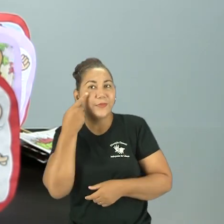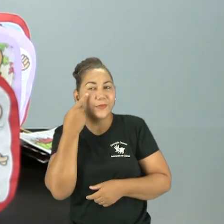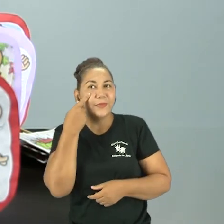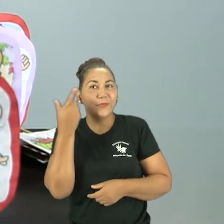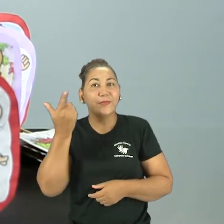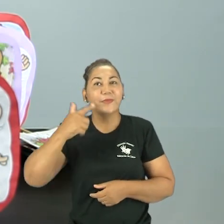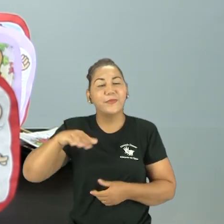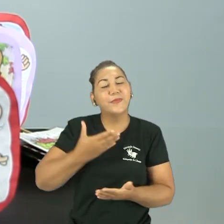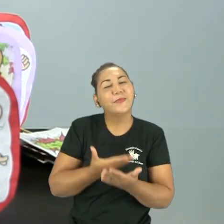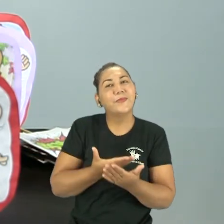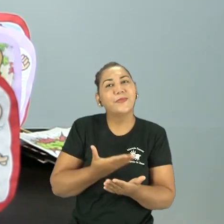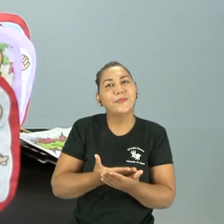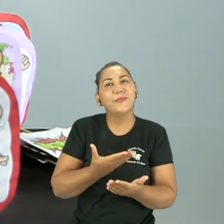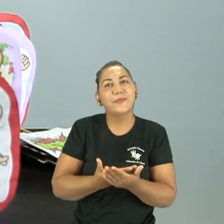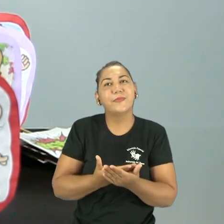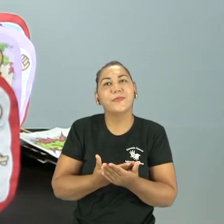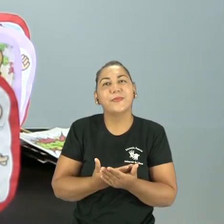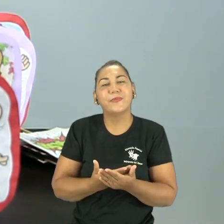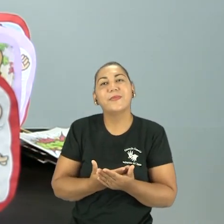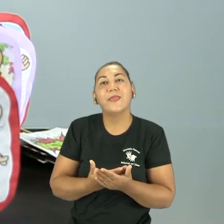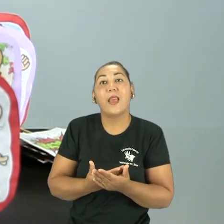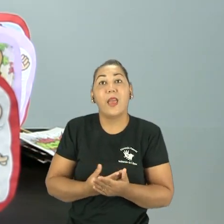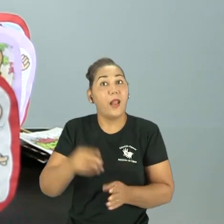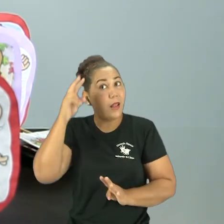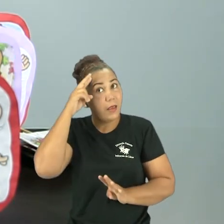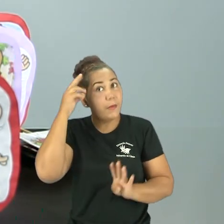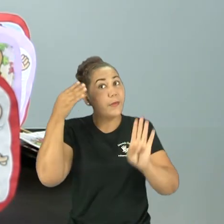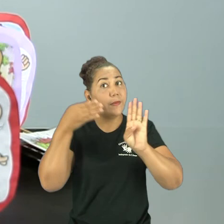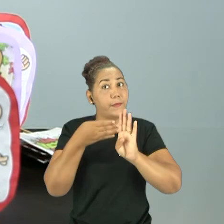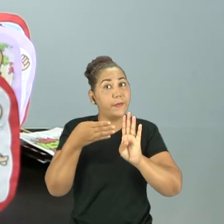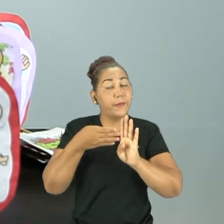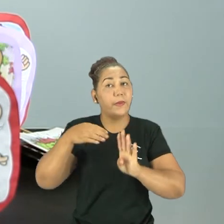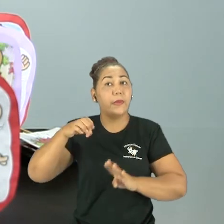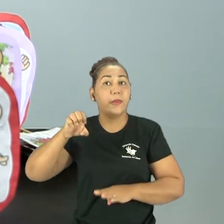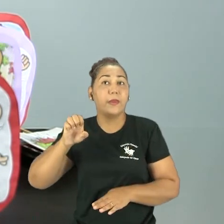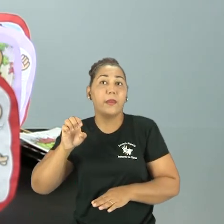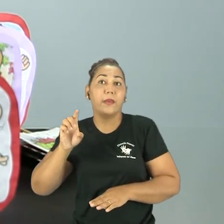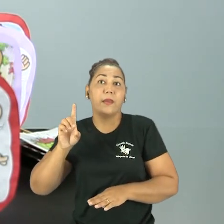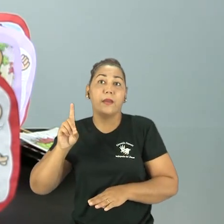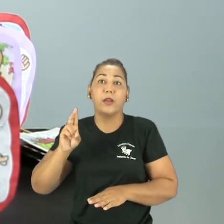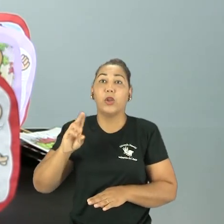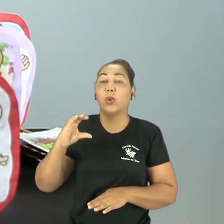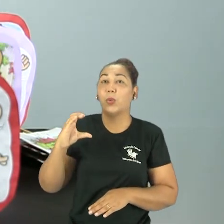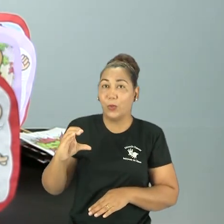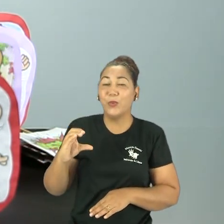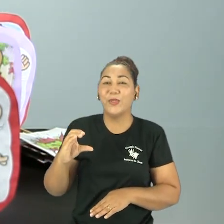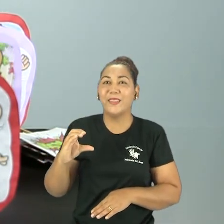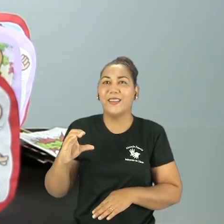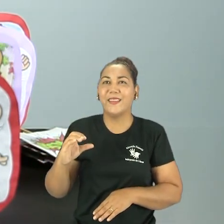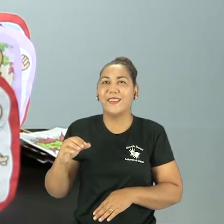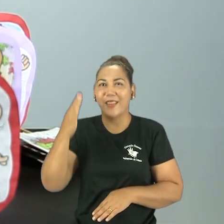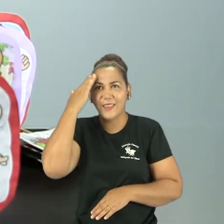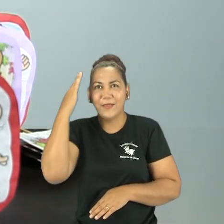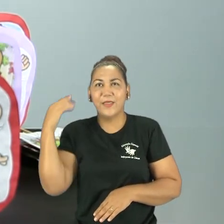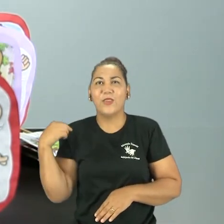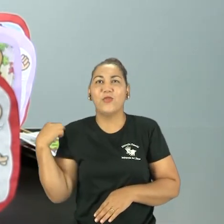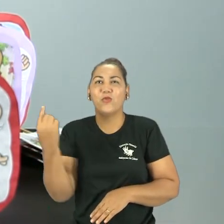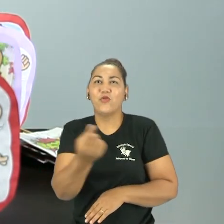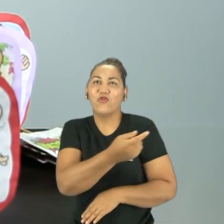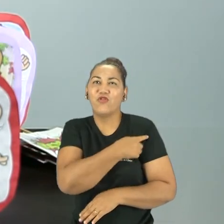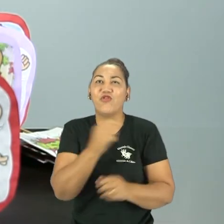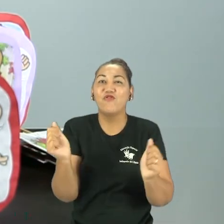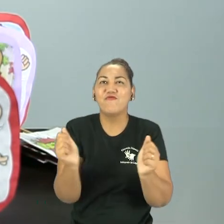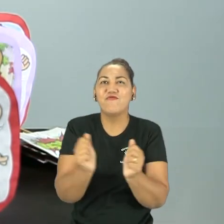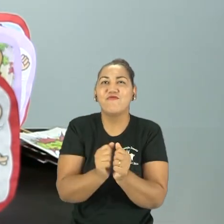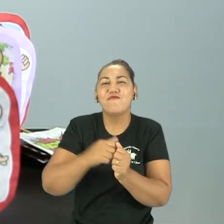assistir novamente essas aulas, você vai lá na nossa plataforma Eduque, ok? Saber que juntos nós somos mais fortes e quando